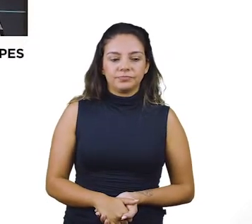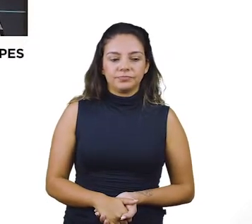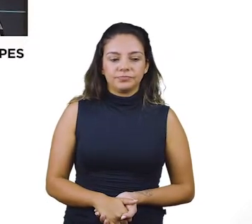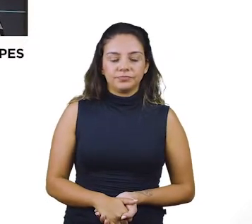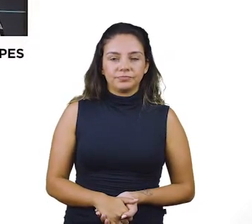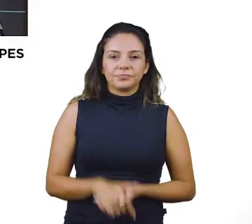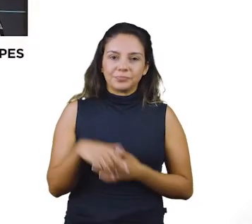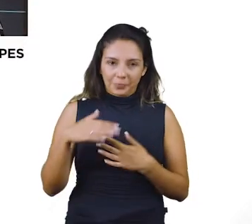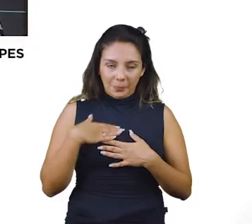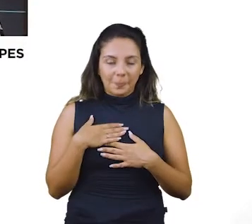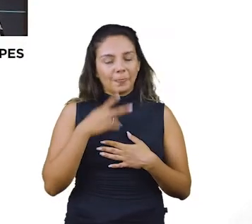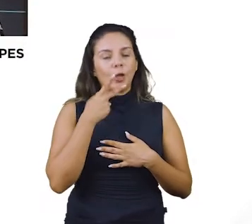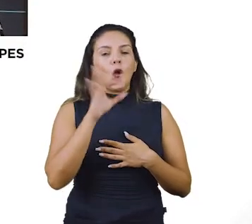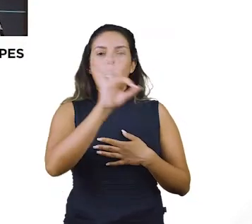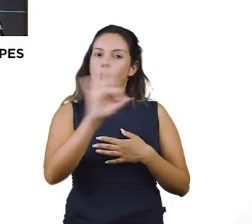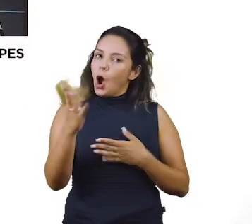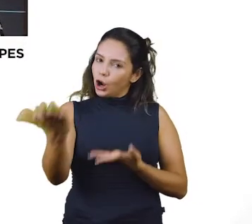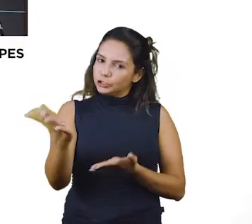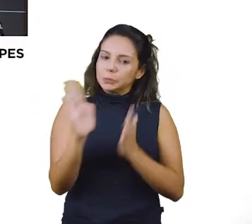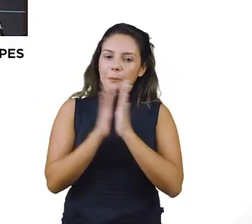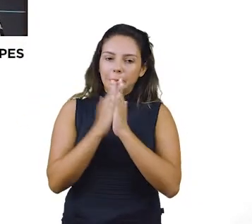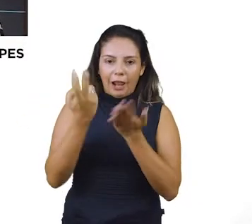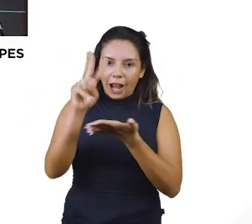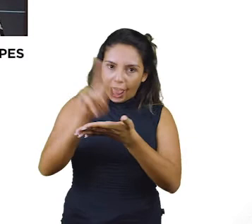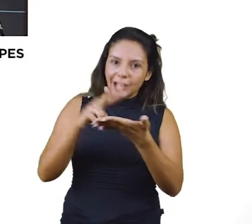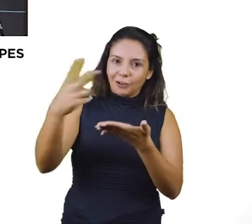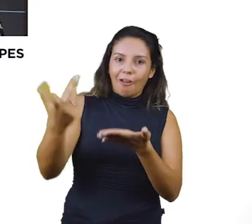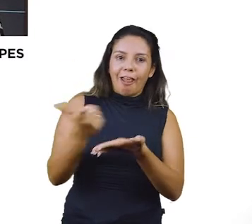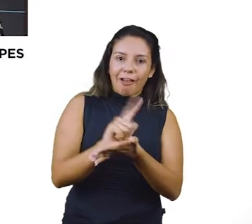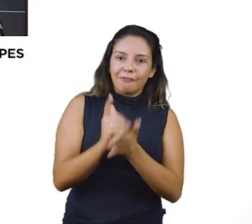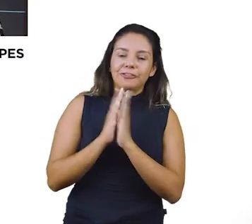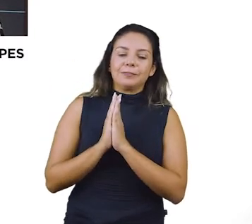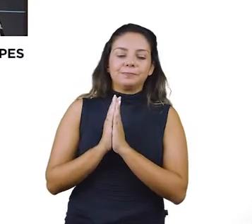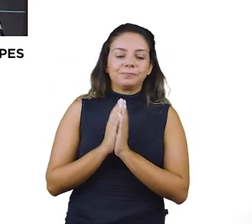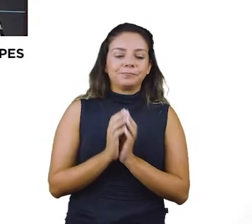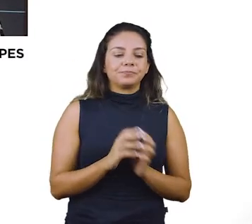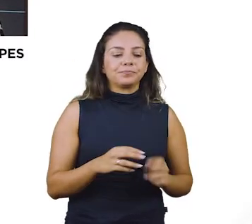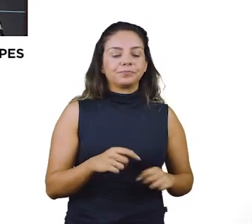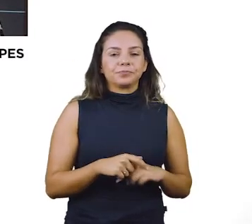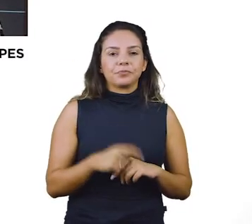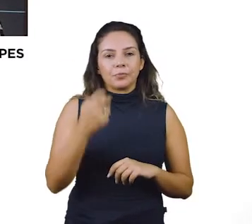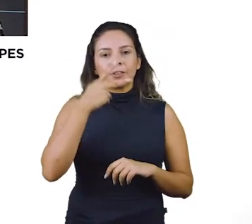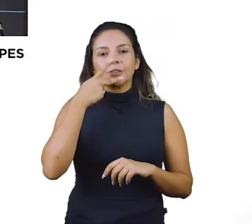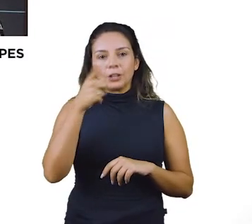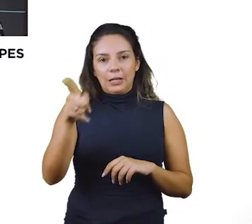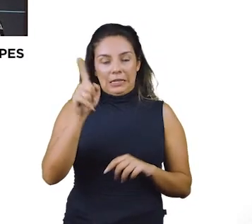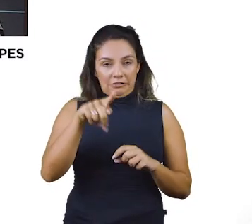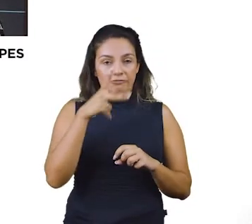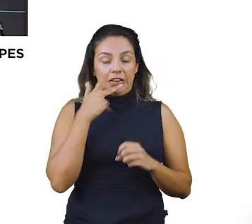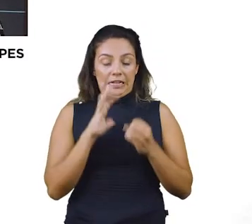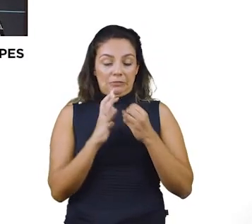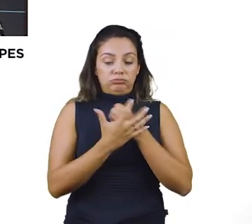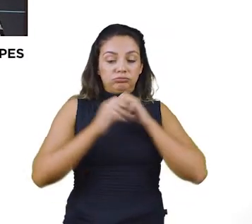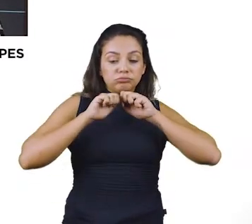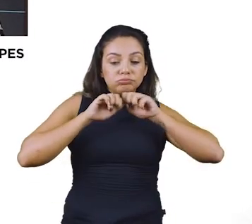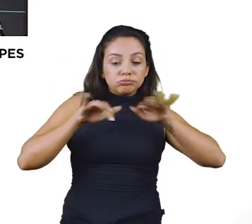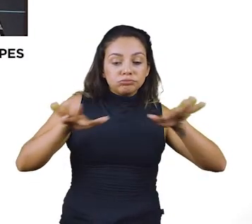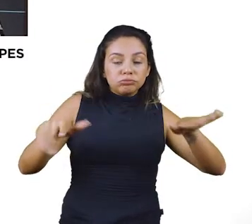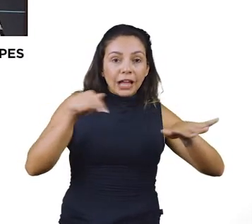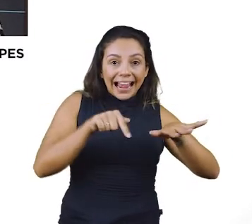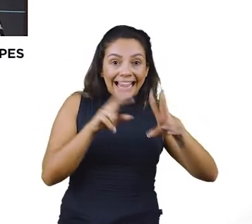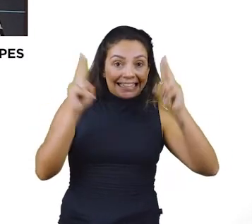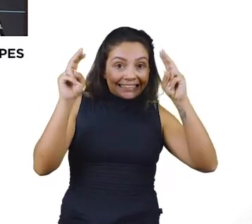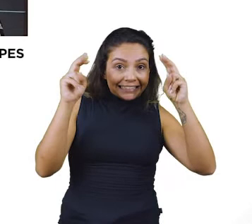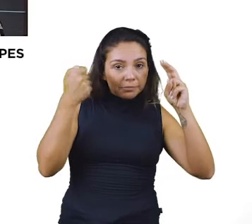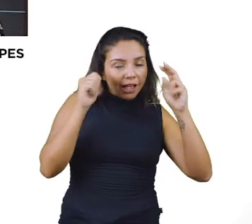expectativa de todos é que a gente possa ver esse livro quanto antes, né? E, como você disse, falar de pandemia, entender o evangelho nunca